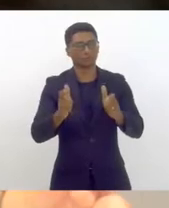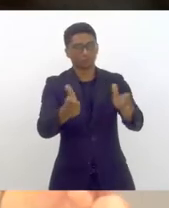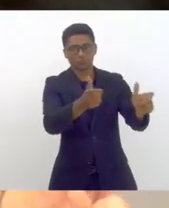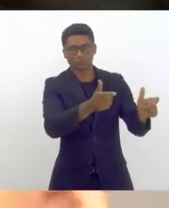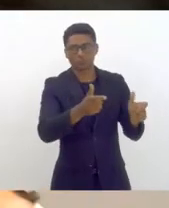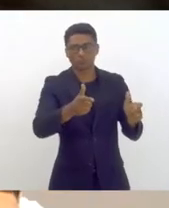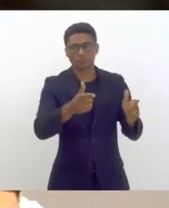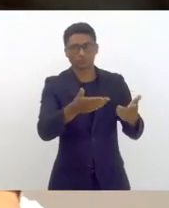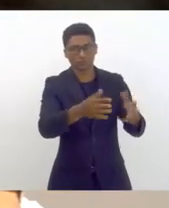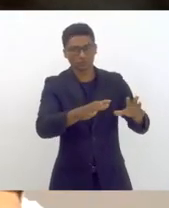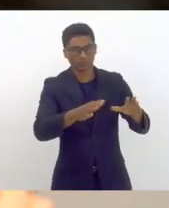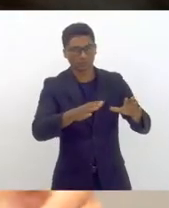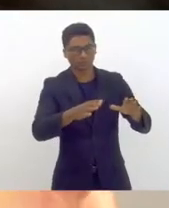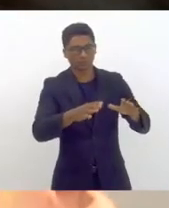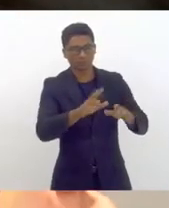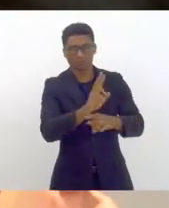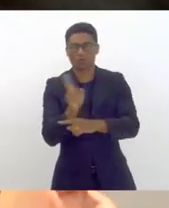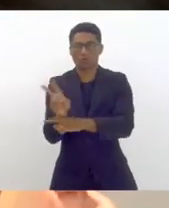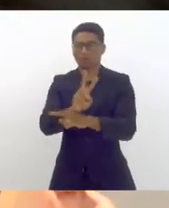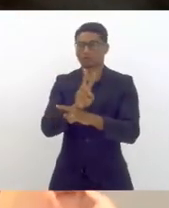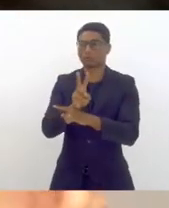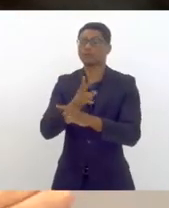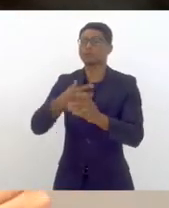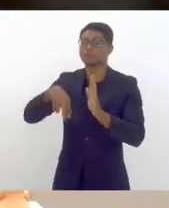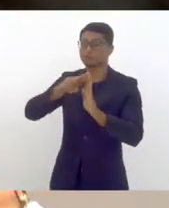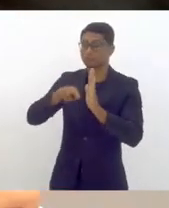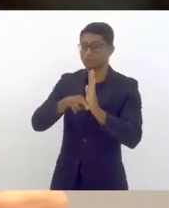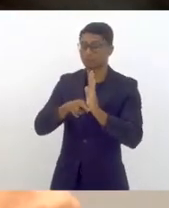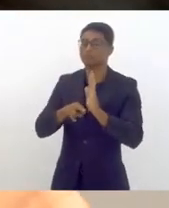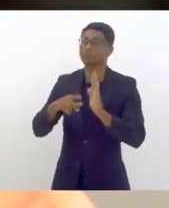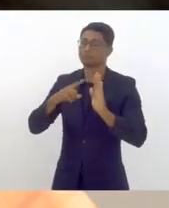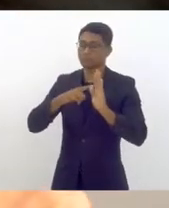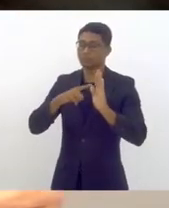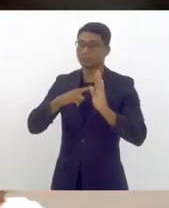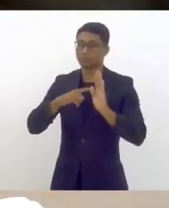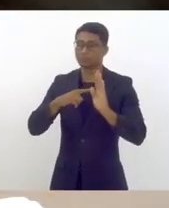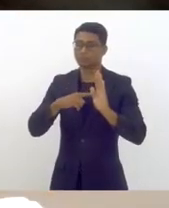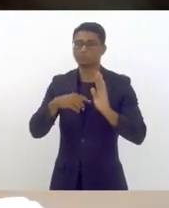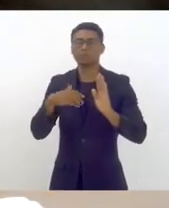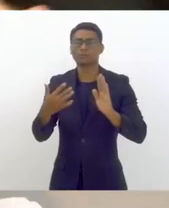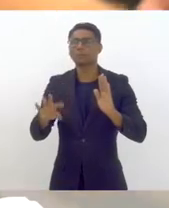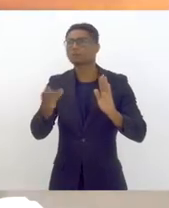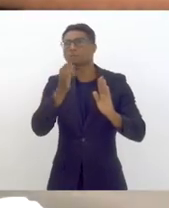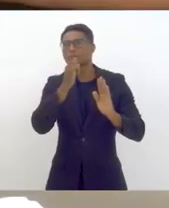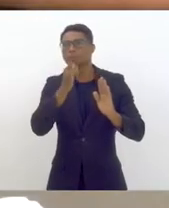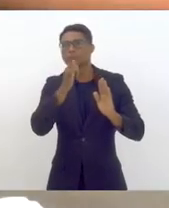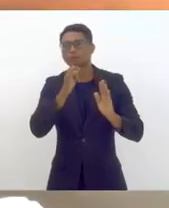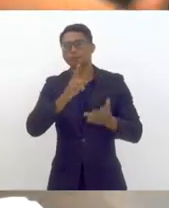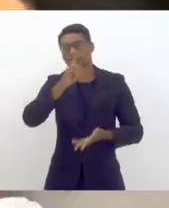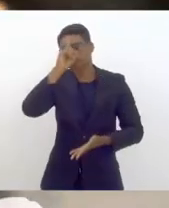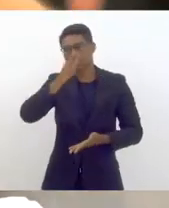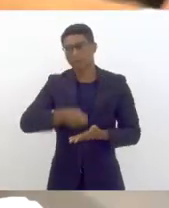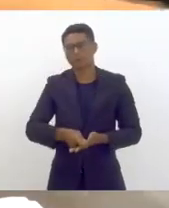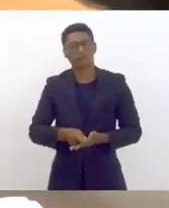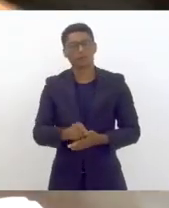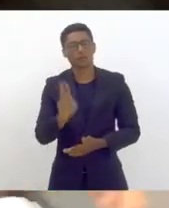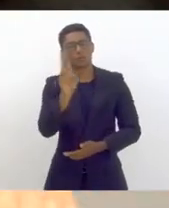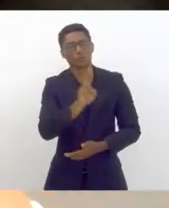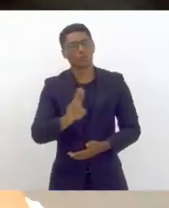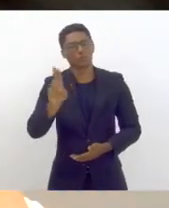visitação pública, elas têm regras de uso. Então, a gente não pode também simplesmente determinar um uso indiscriminado